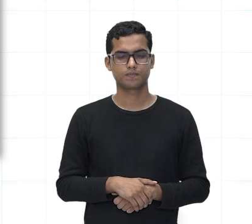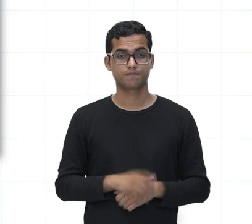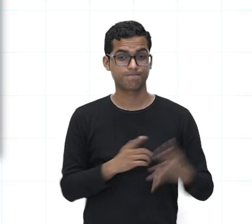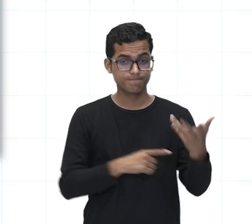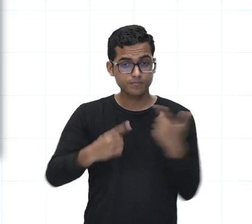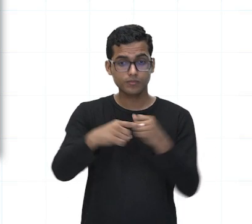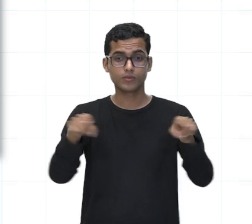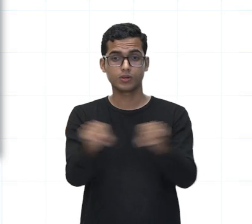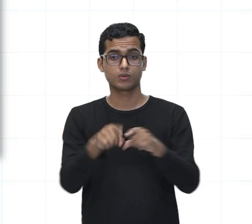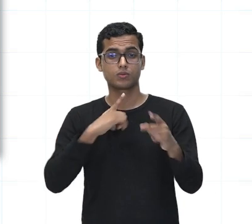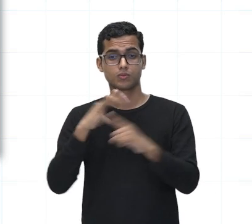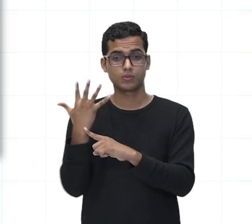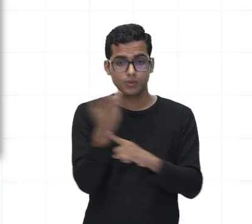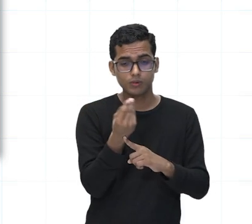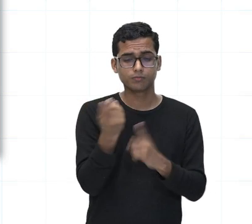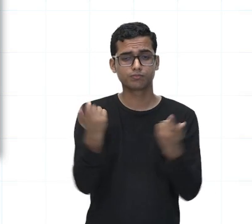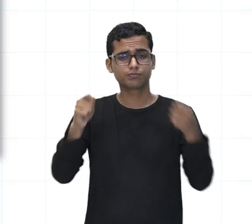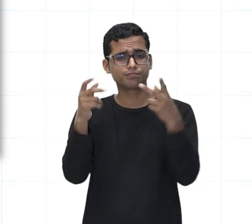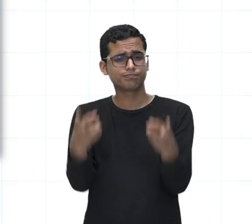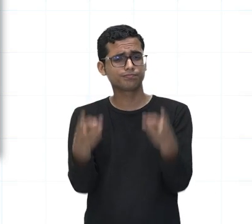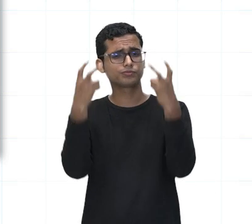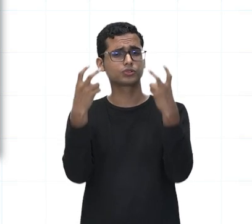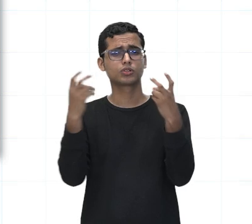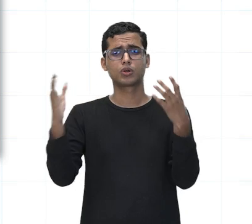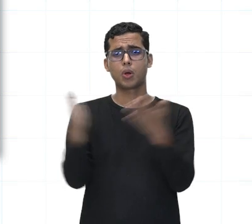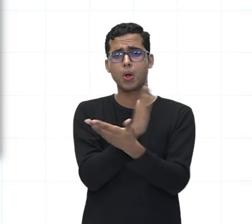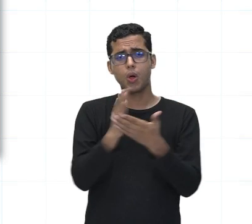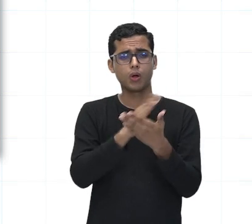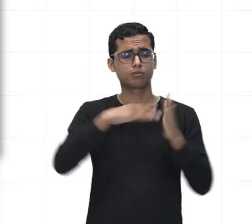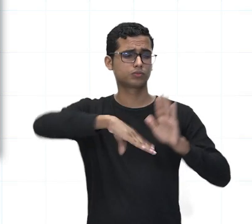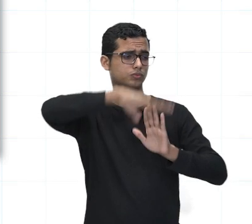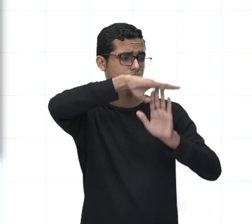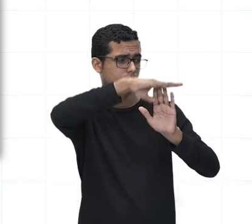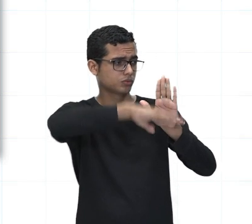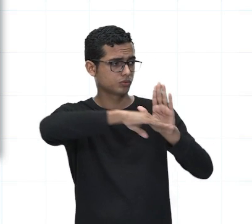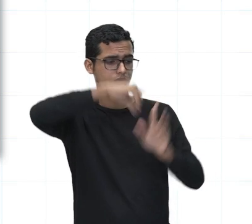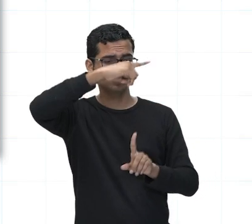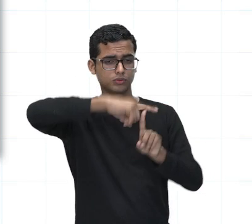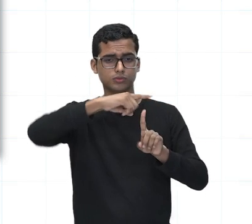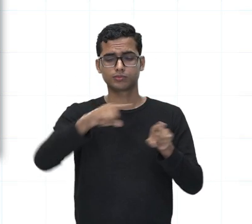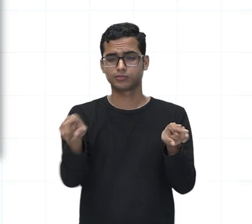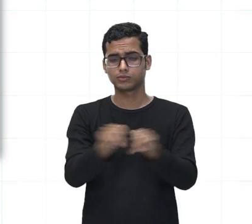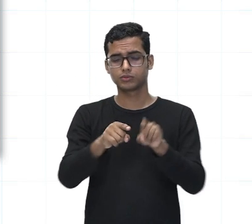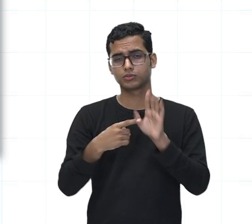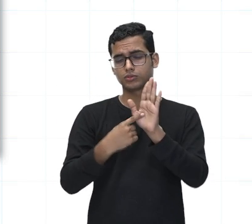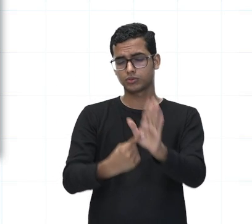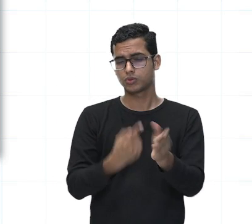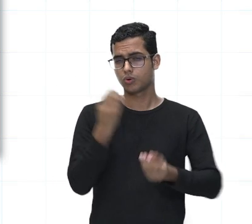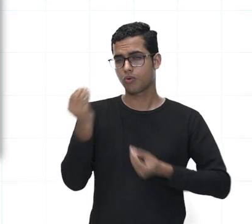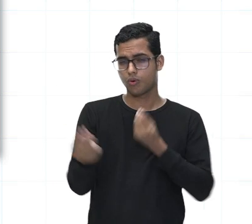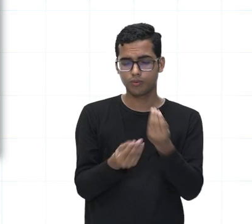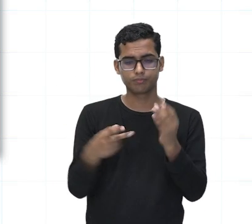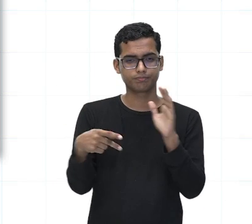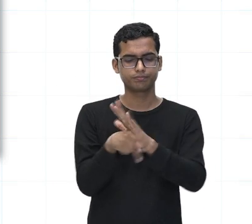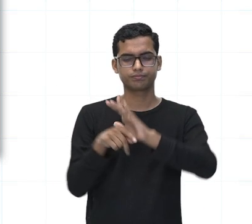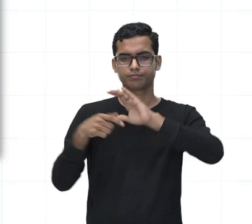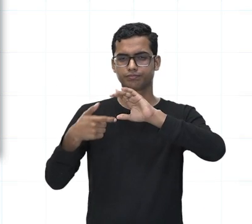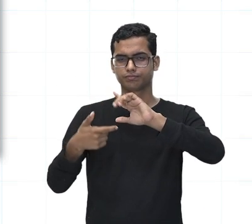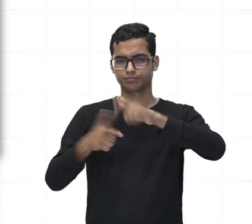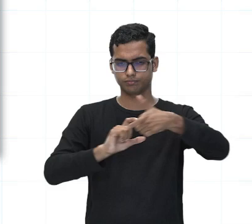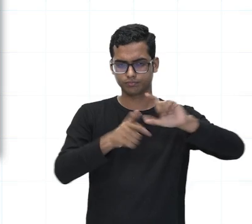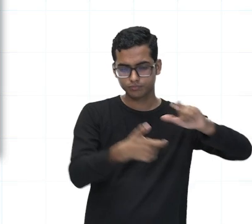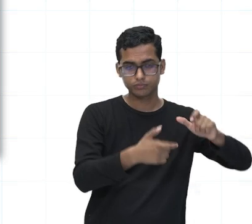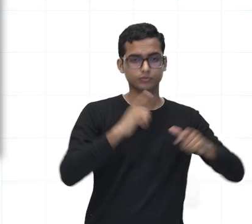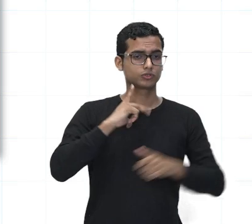de arte também é possível identificar alguns padrões e estilos em formato de formas geométricas. É comum